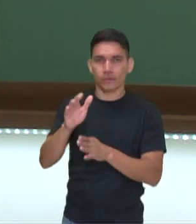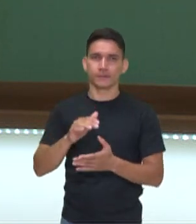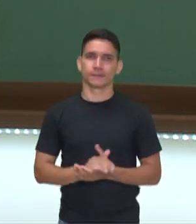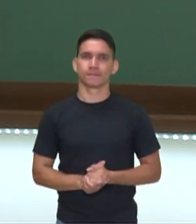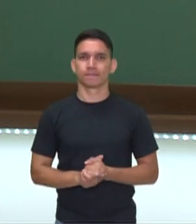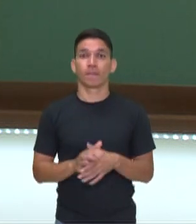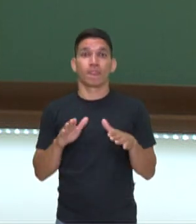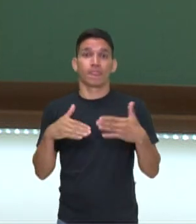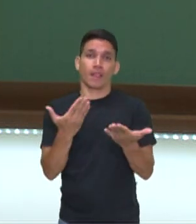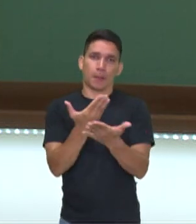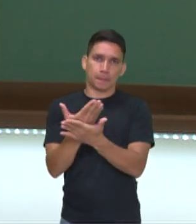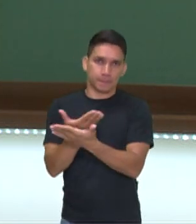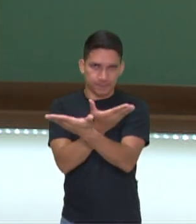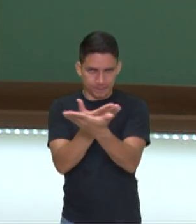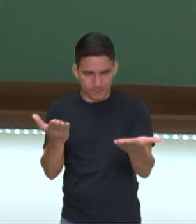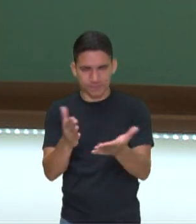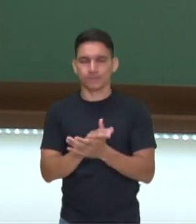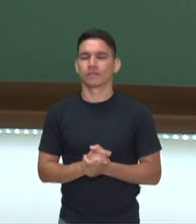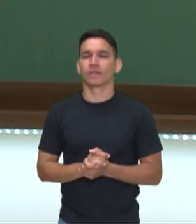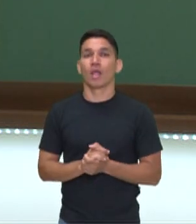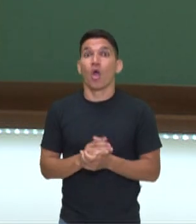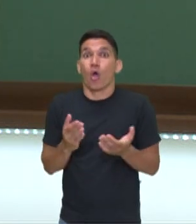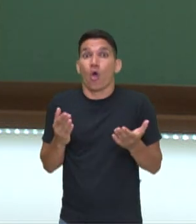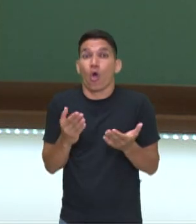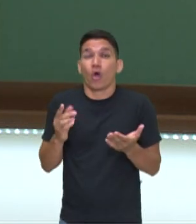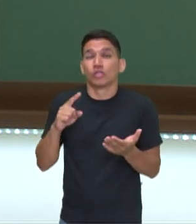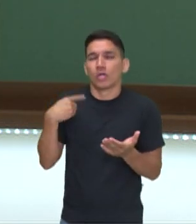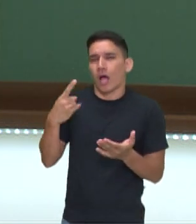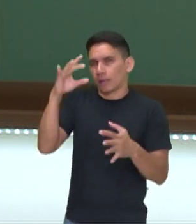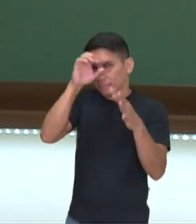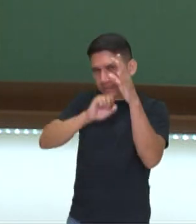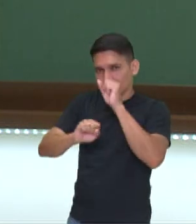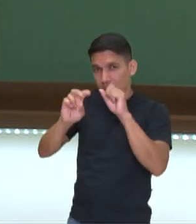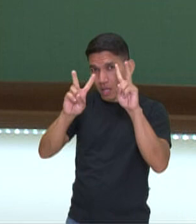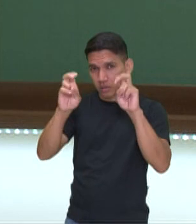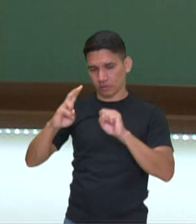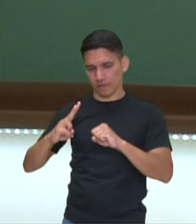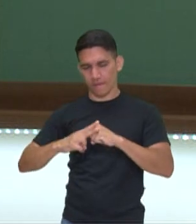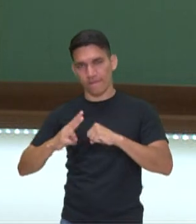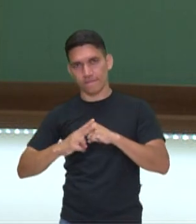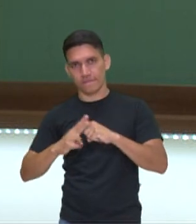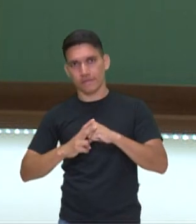Students, na aula de hoje, nessa aula, nós aprendemos sobre os verbos modais, os